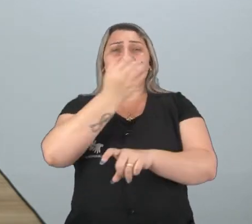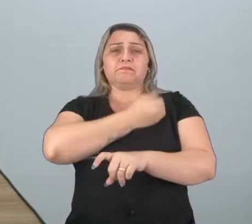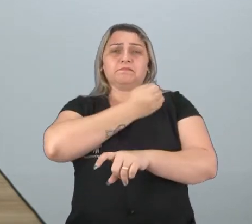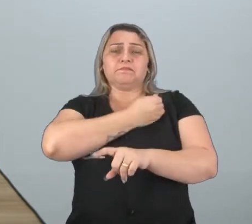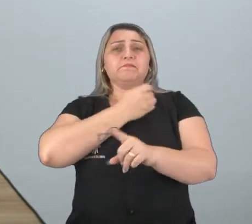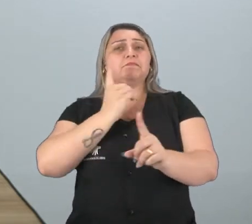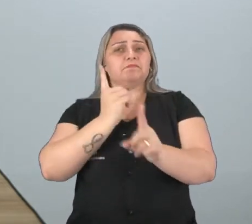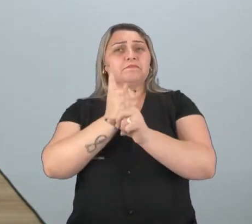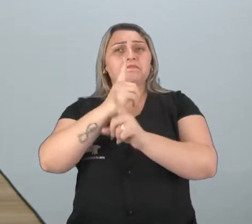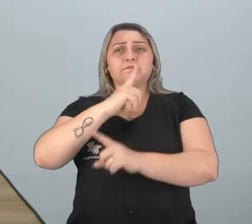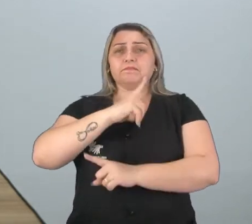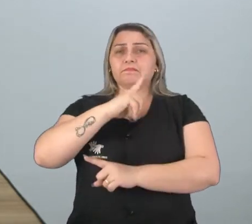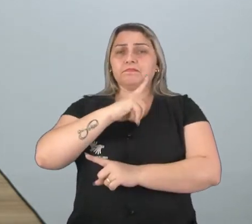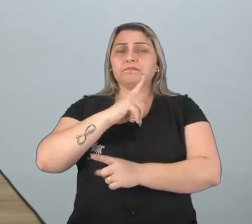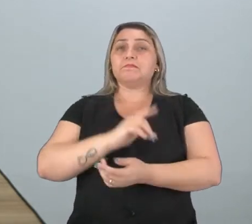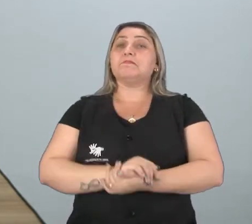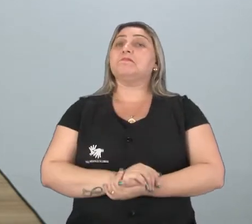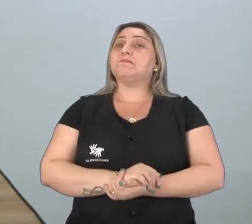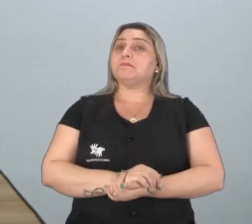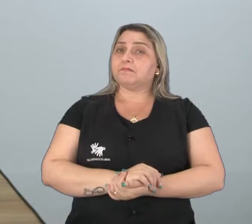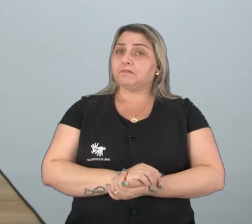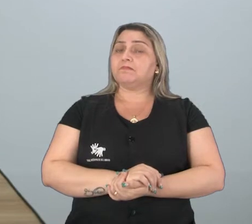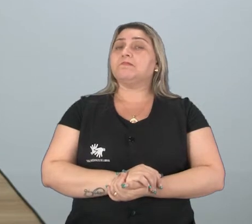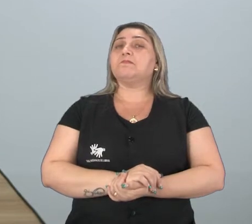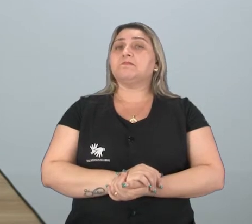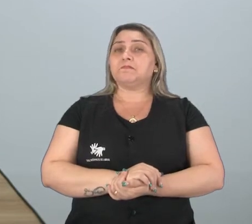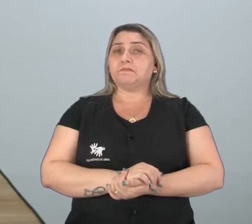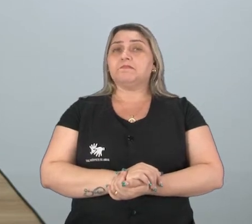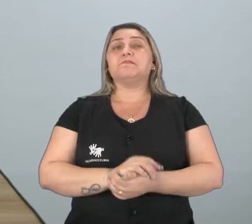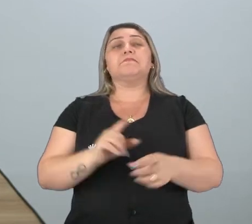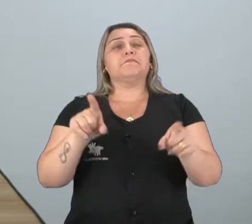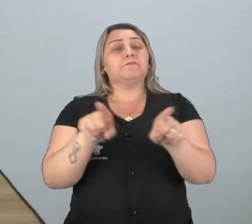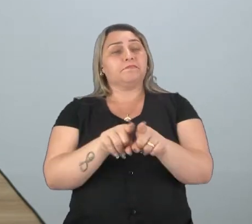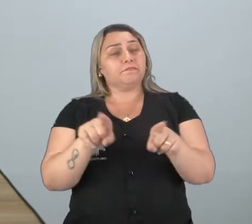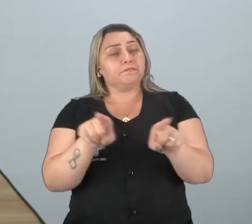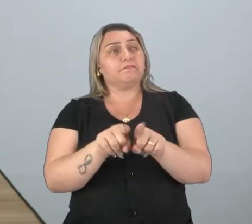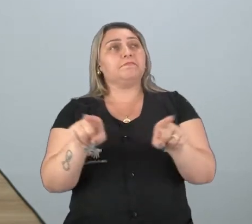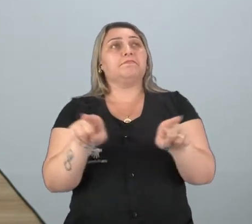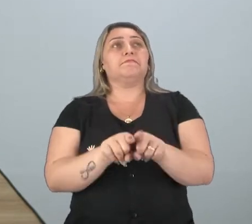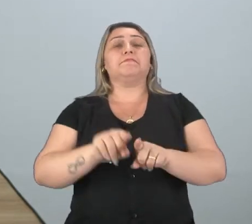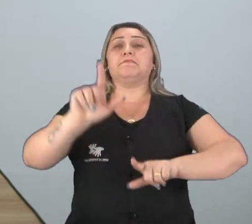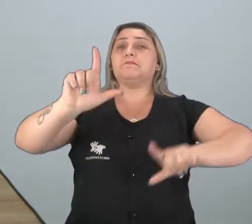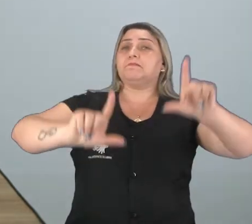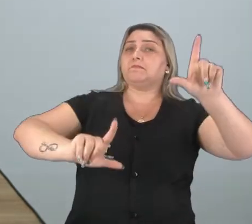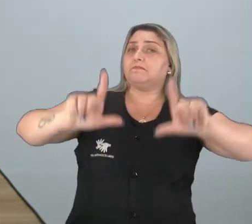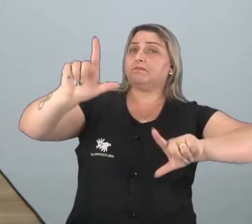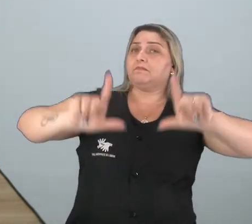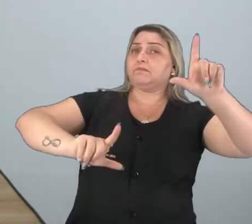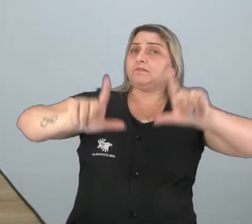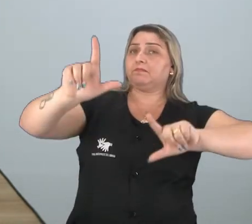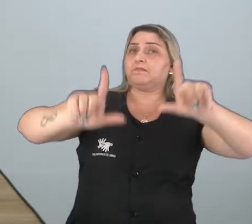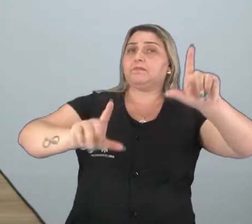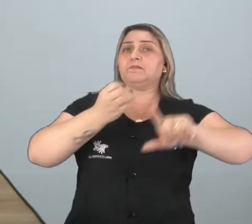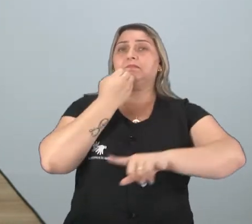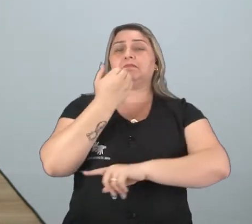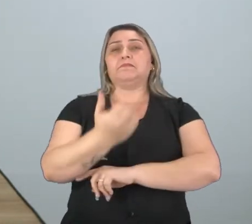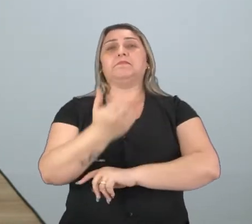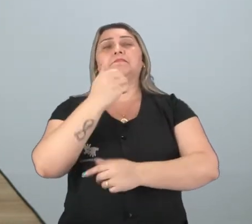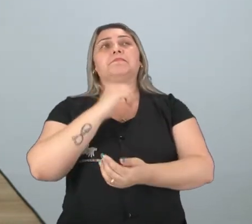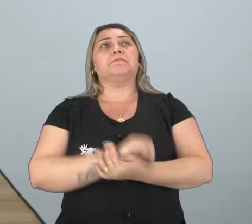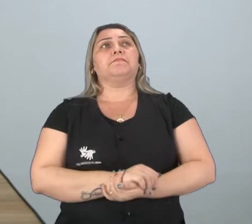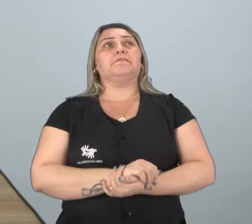números aparecem? Não, eles também aparecem na televisão, muito